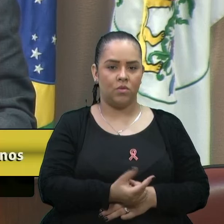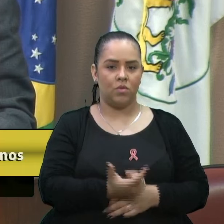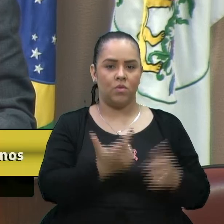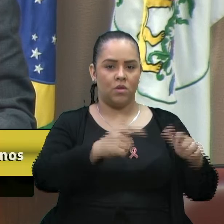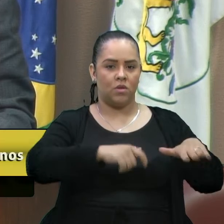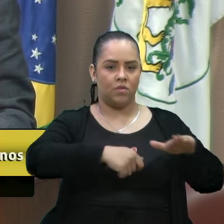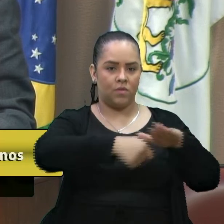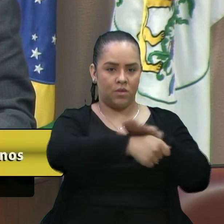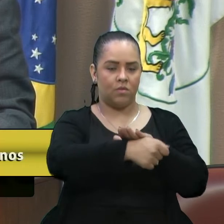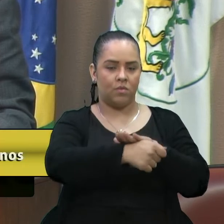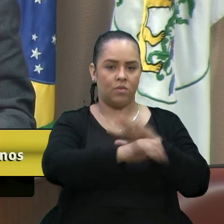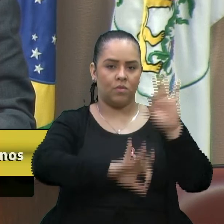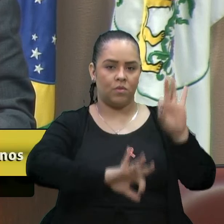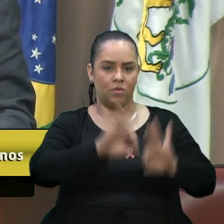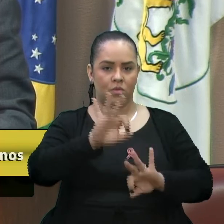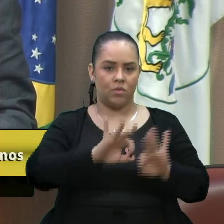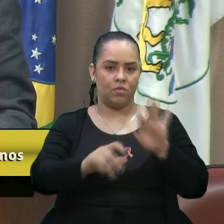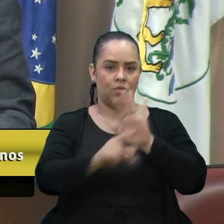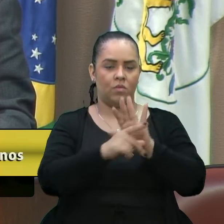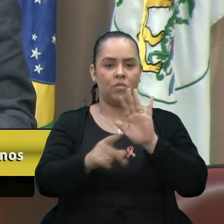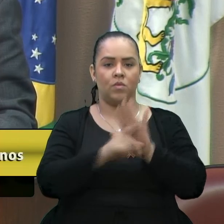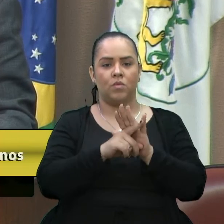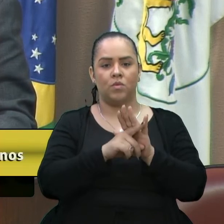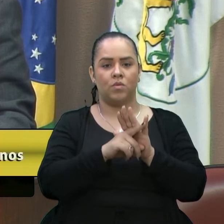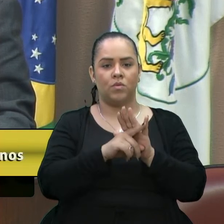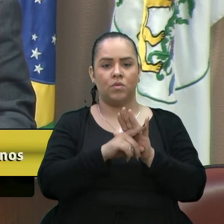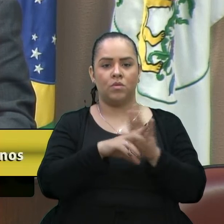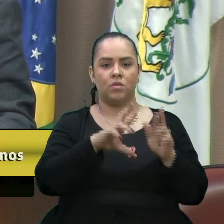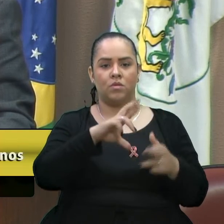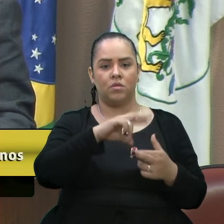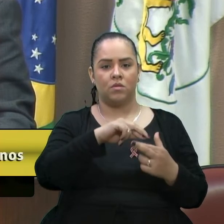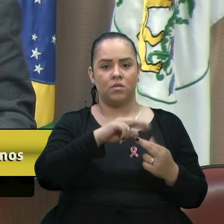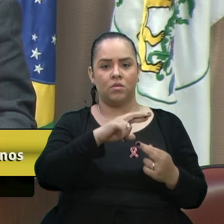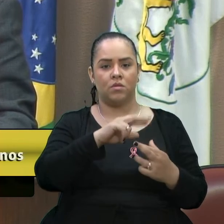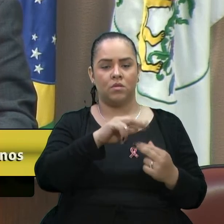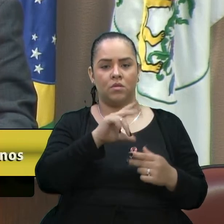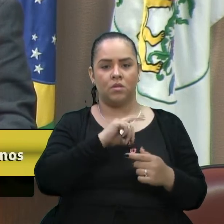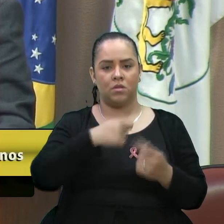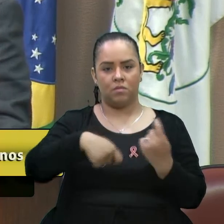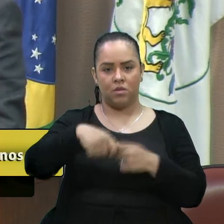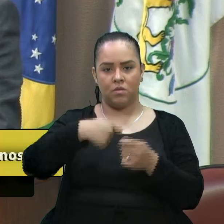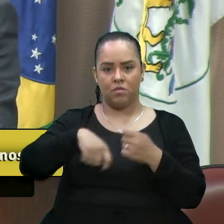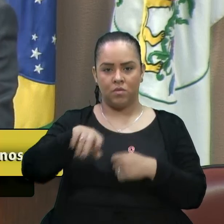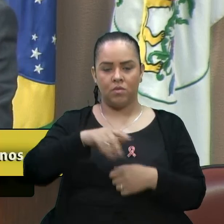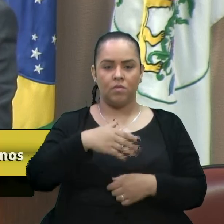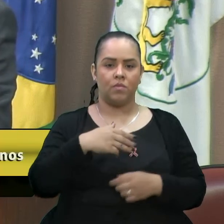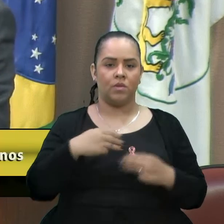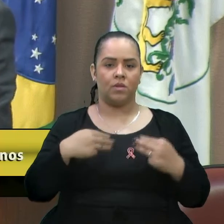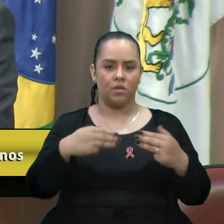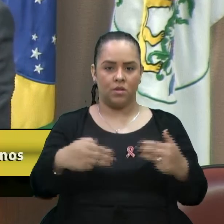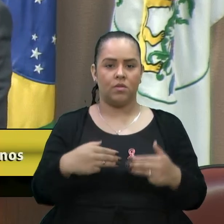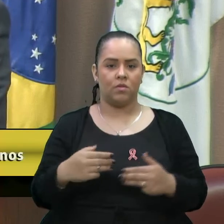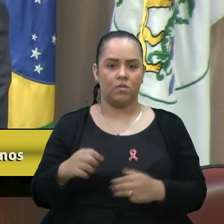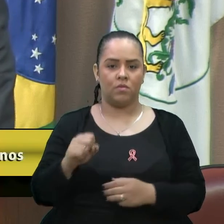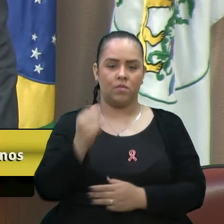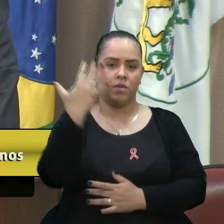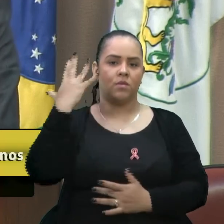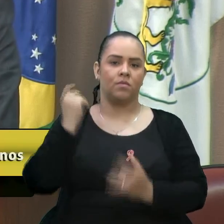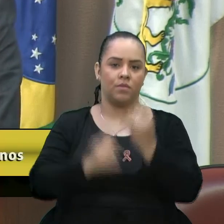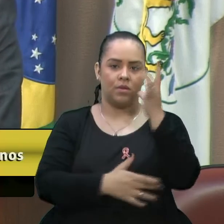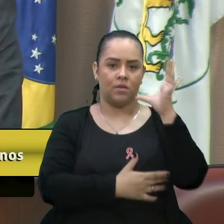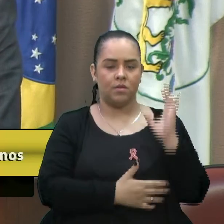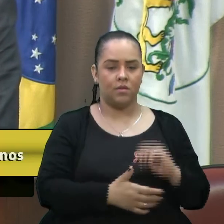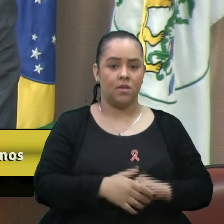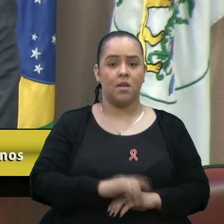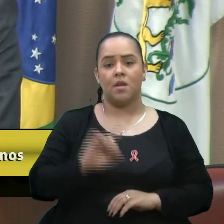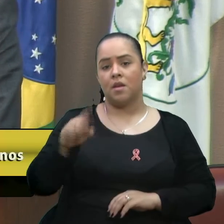para projetos de reciclagem que serão administrados pelo Ministério do Meio Ambiente. Então, é uma PL que